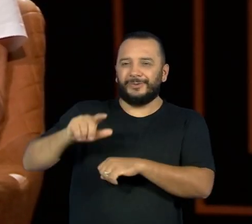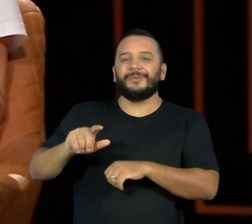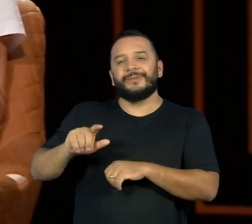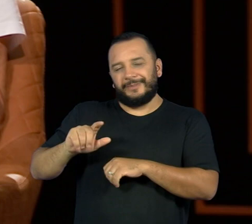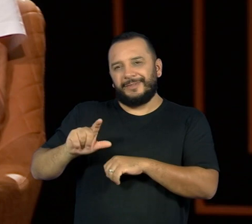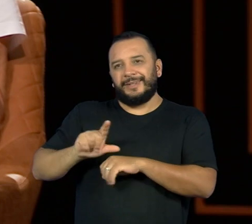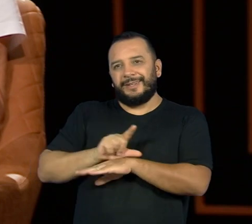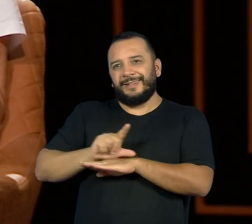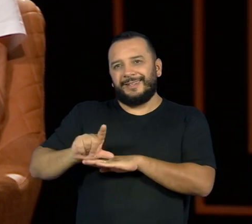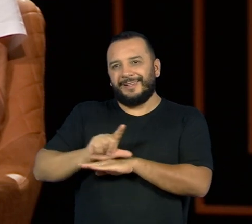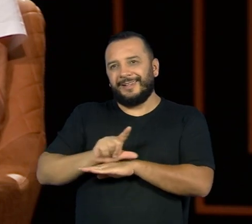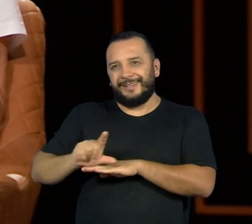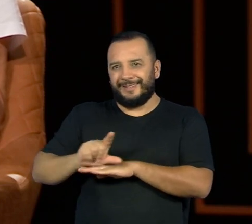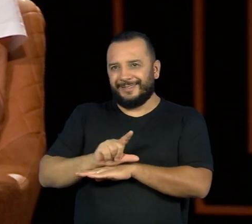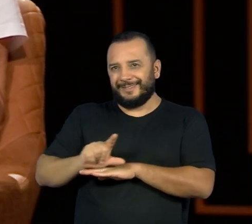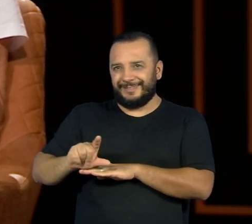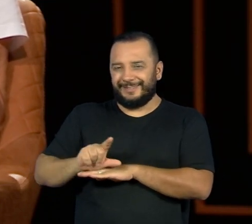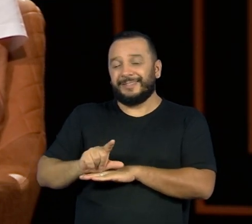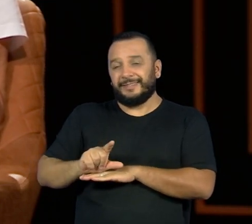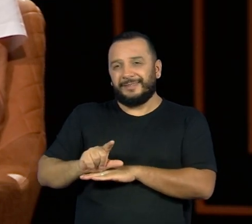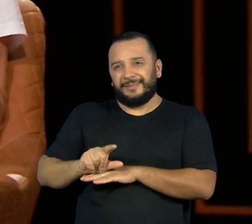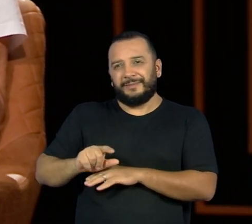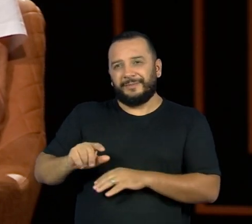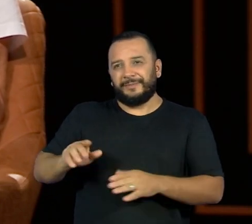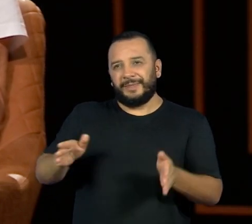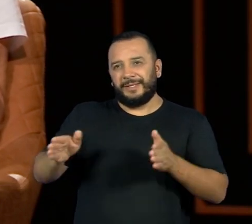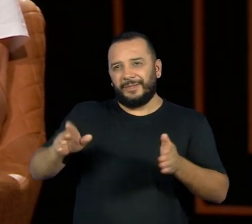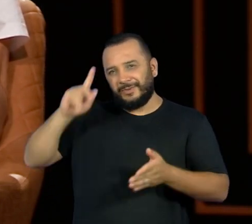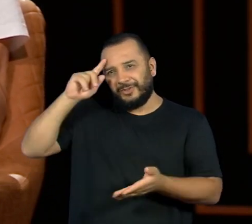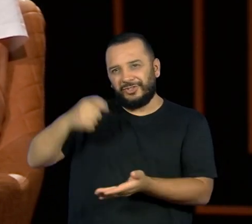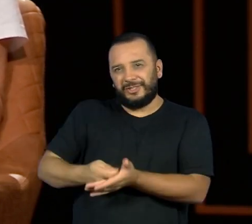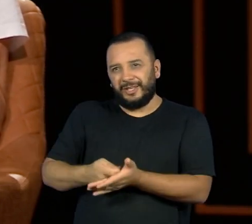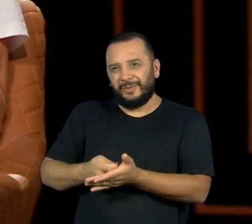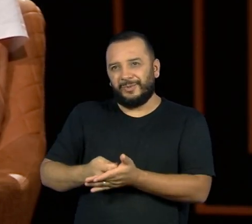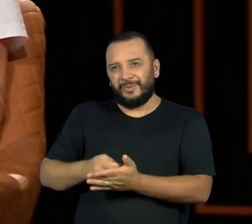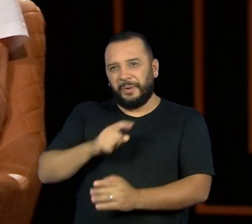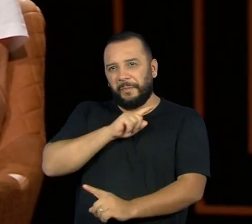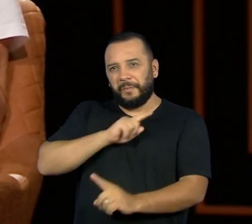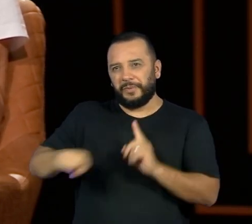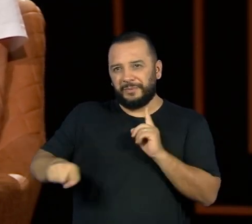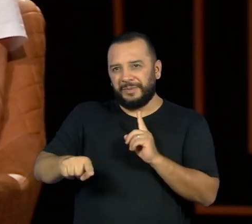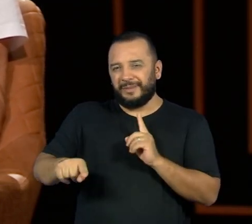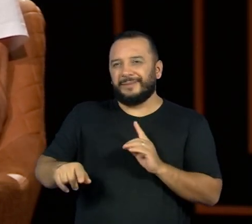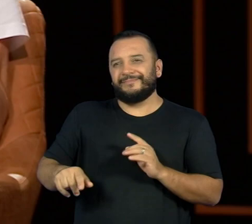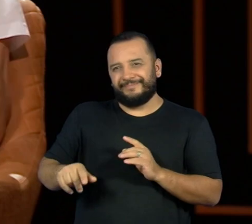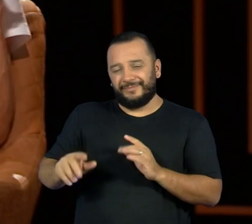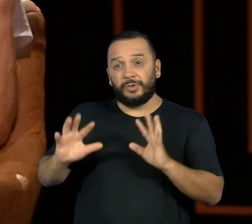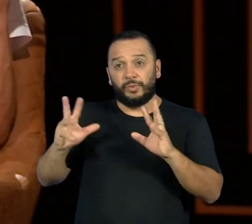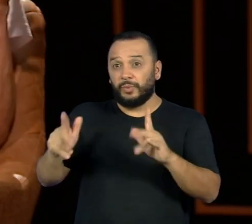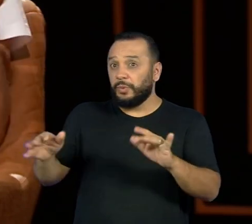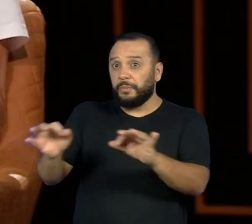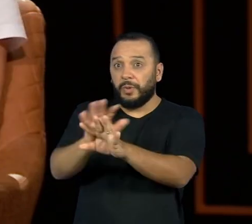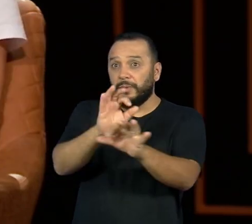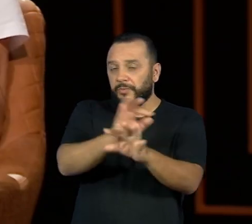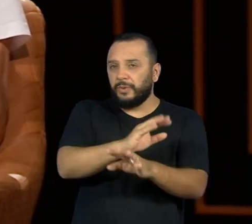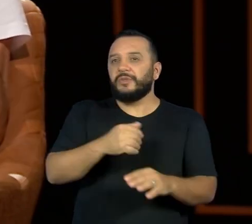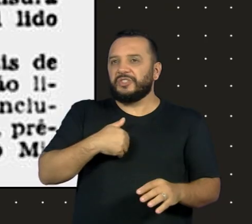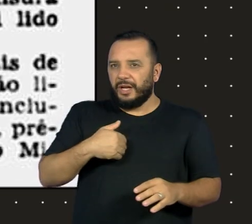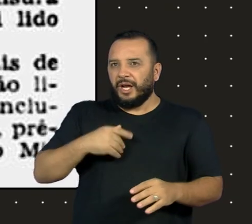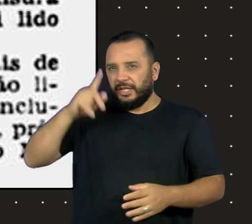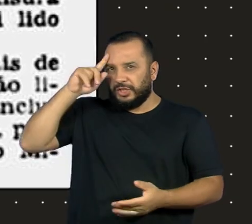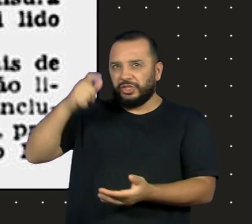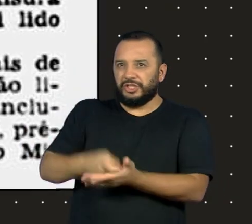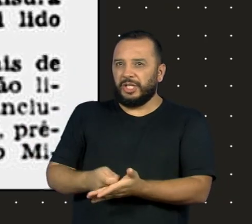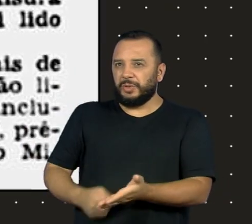nosso com a censura, né? Estava o espetáculo montado, tudo uma loucura, baixaram com tudo que